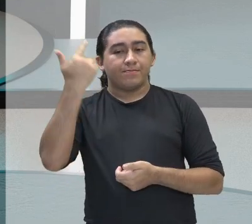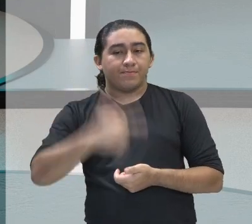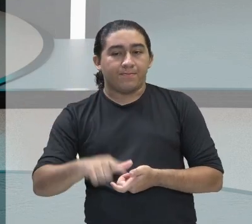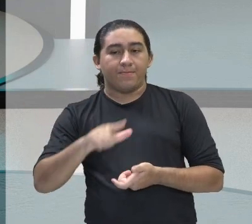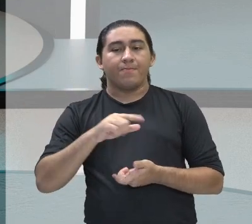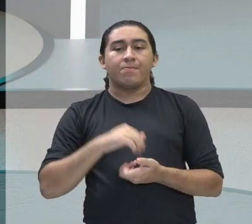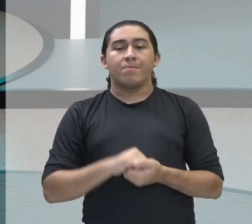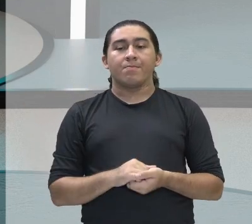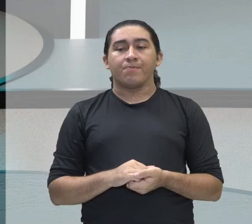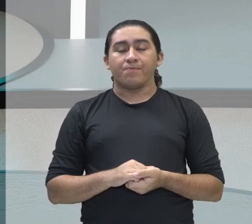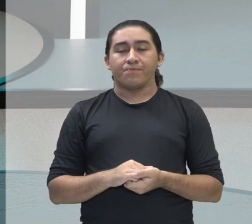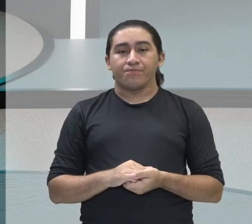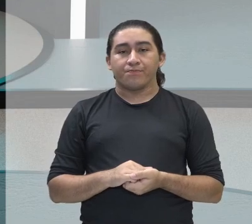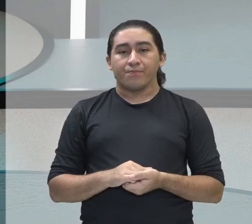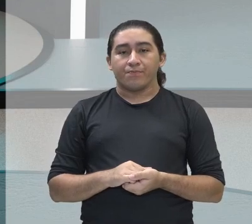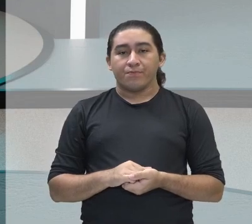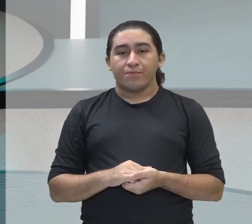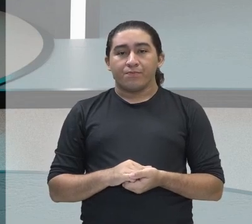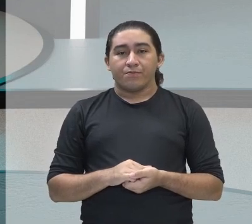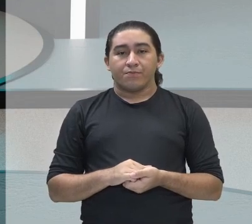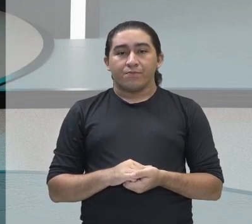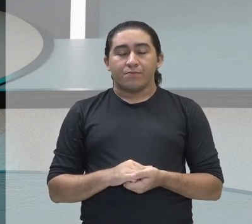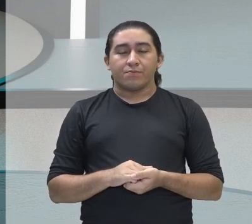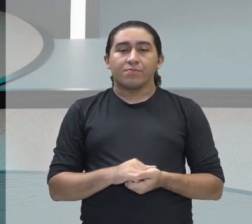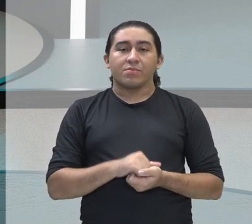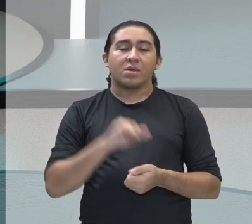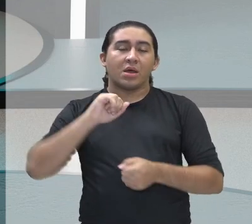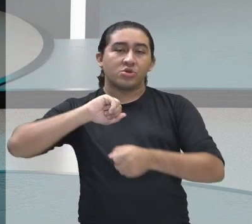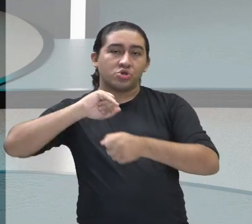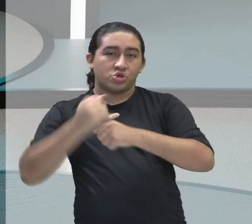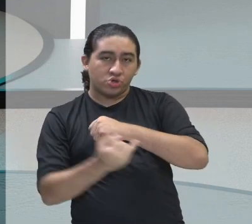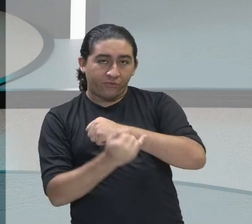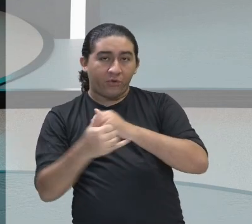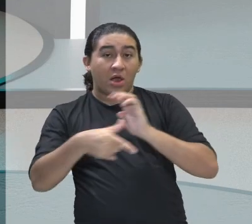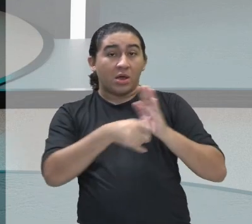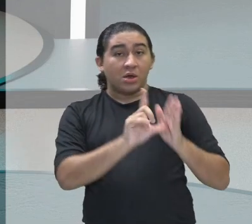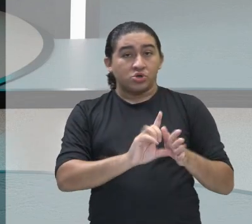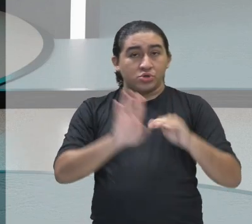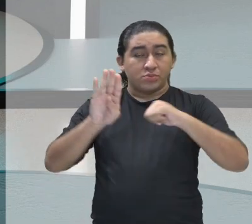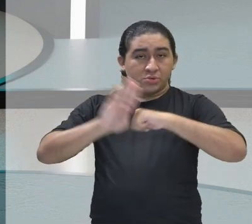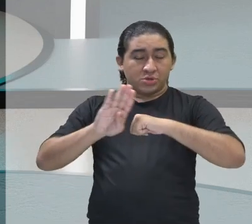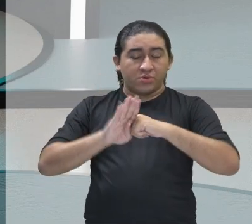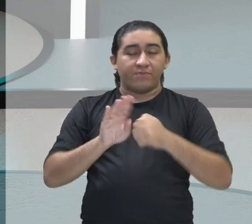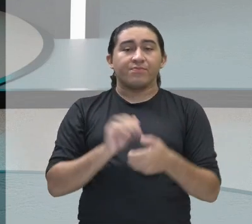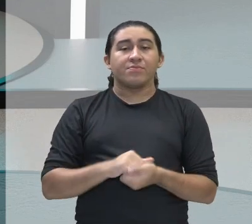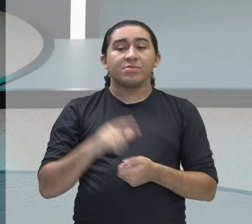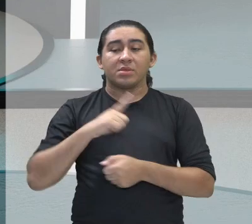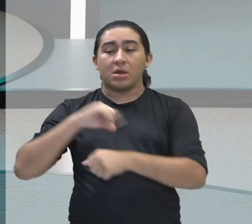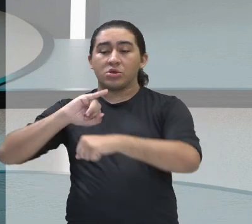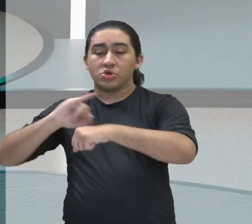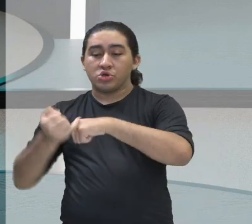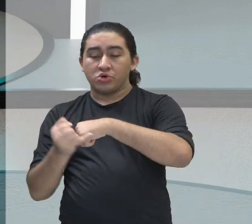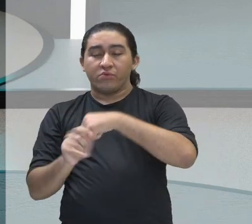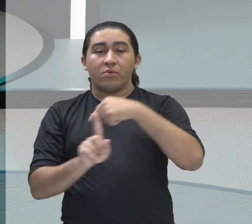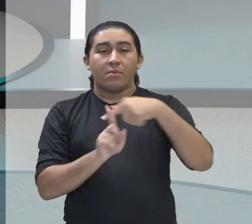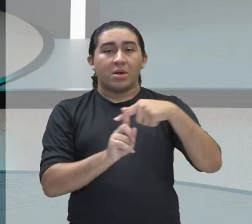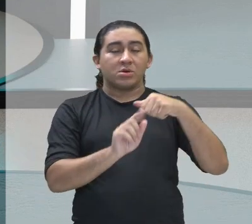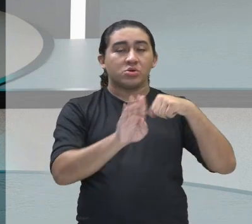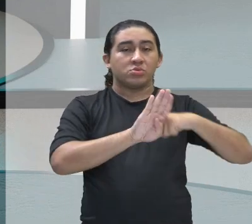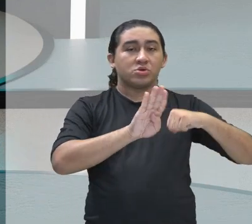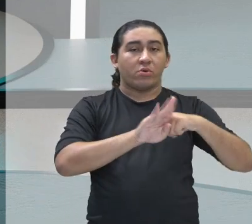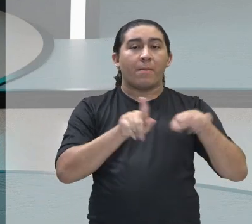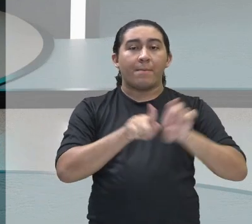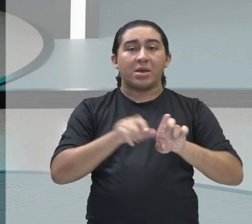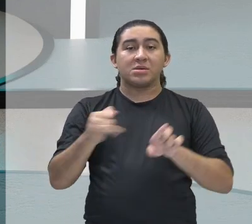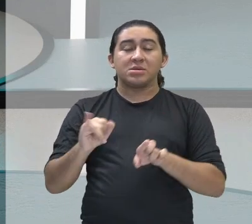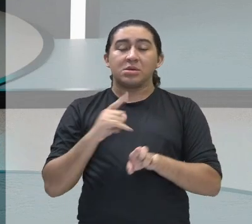adjetivo em relação ao substantivo, via de regra, é antes. Então, eu tenho adjetivo, substantivo. Mas quando eu tenho um